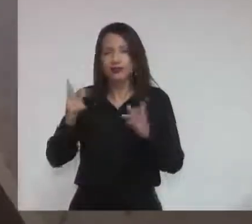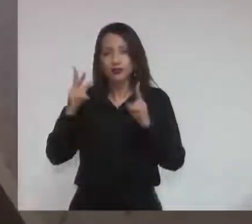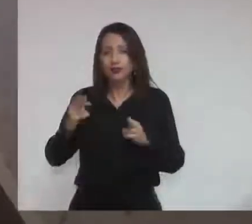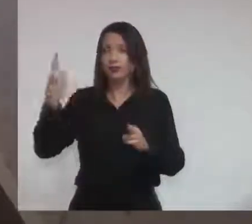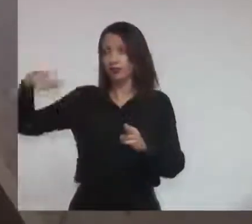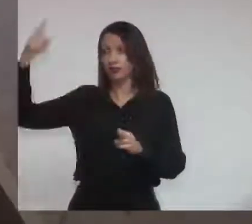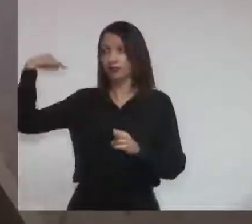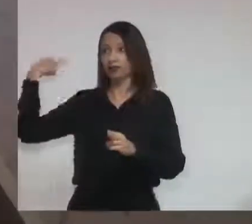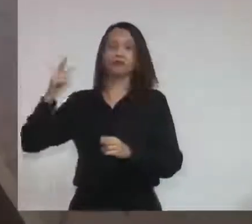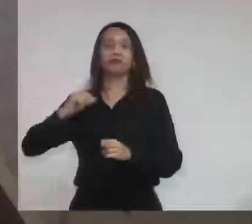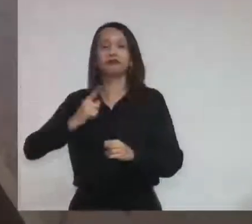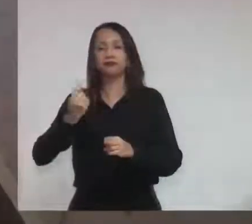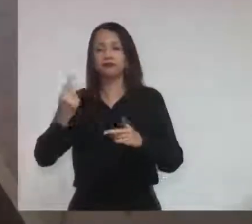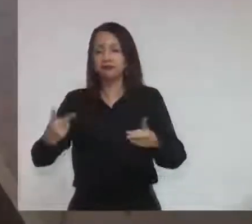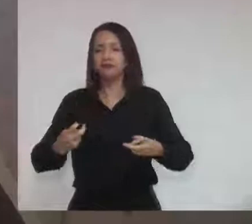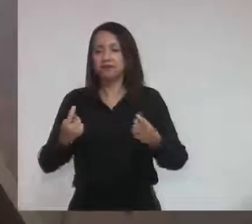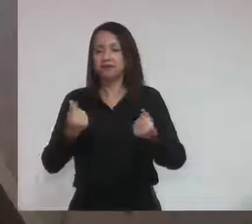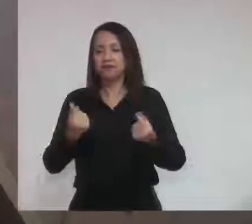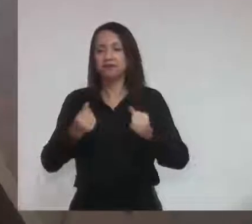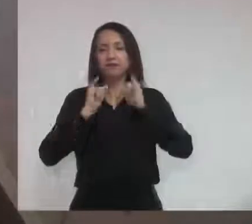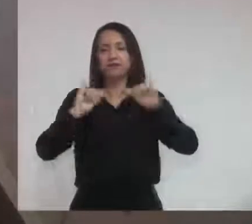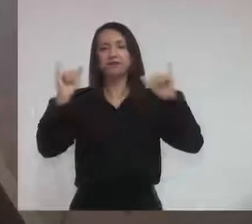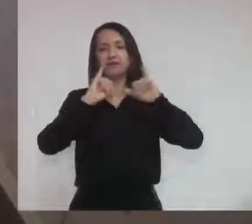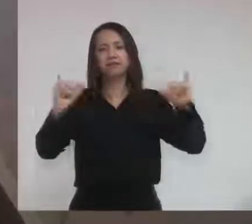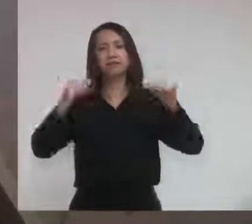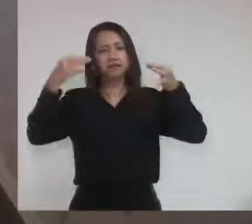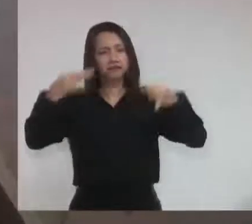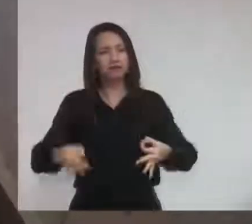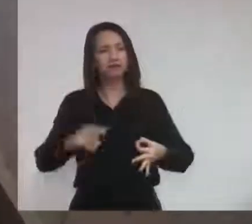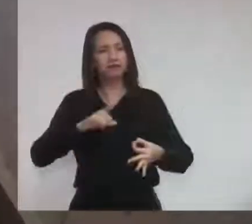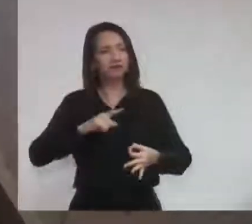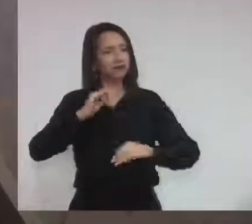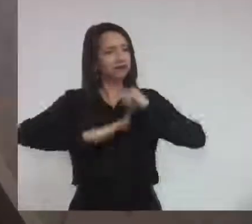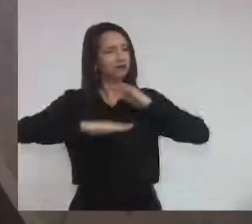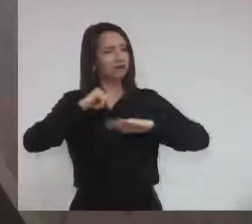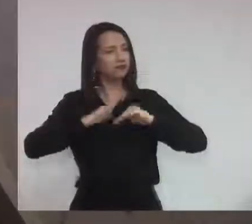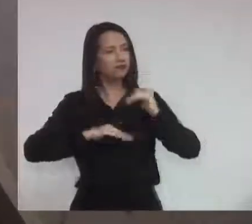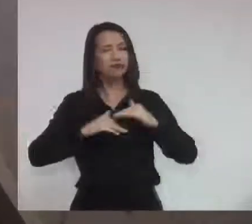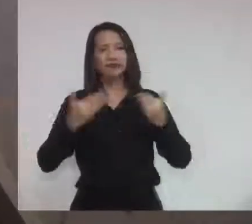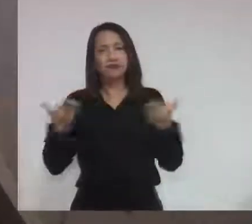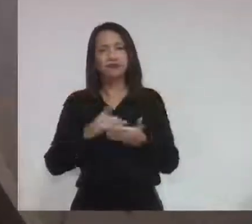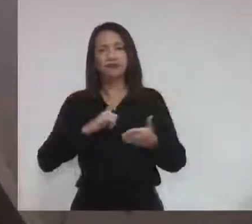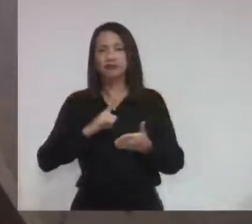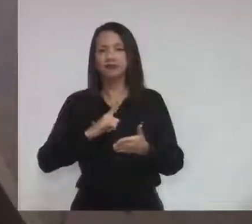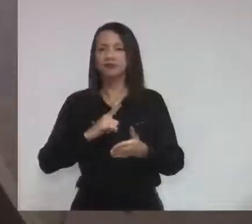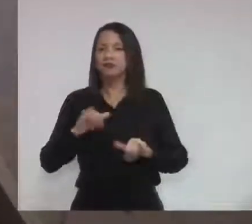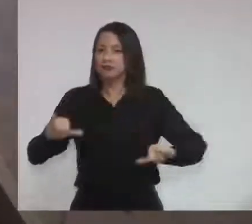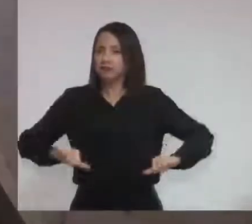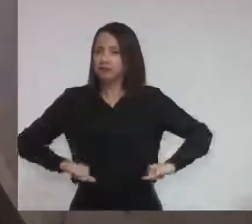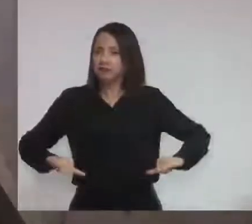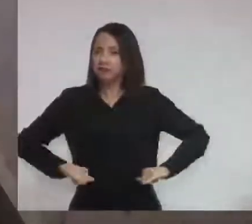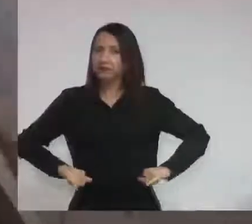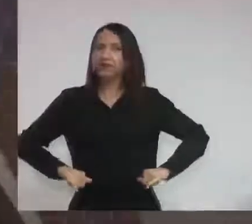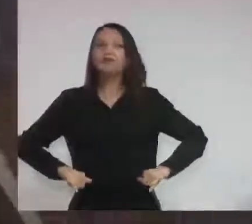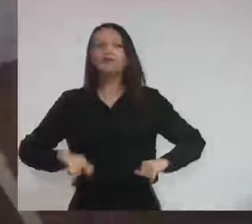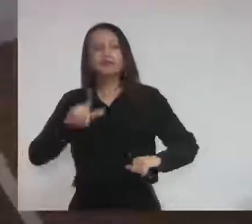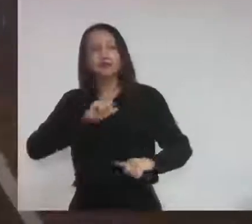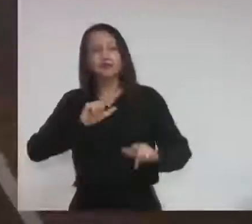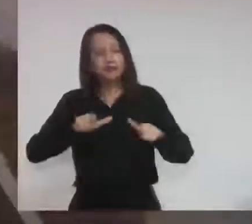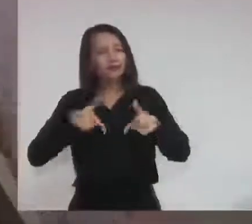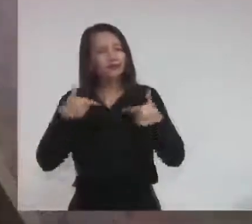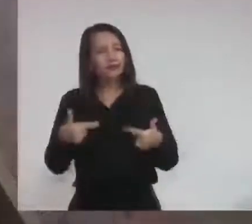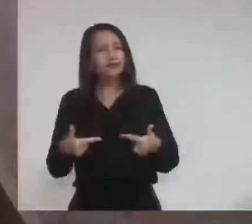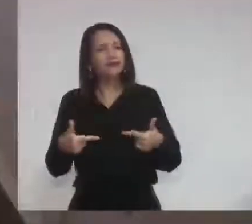para conseguir divulgar adequadamente o que está sendo feito. E às vezes acaba pagando um preço alto pelo que está sendo